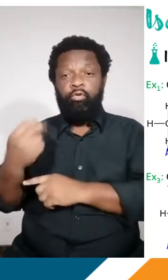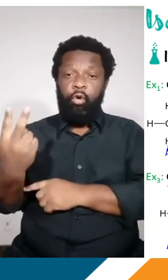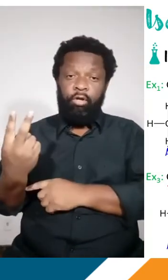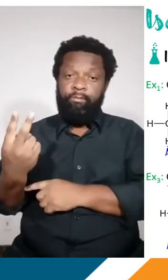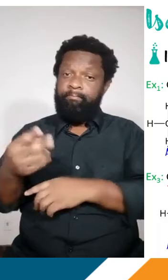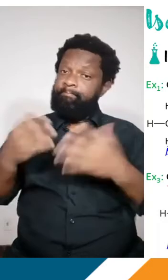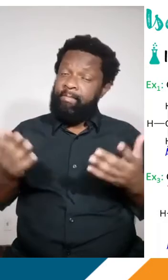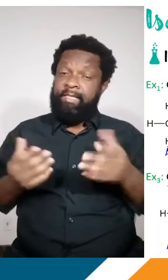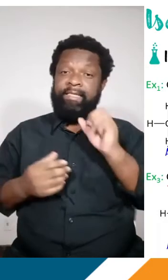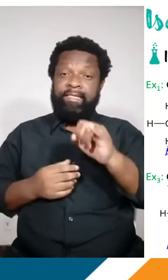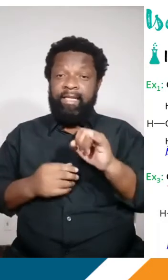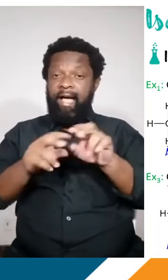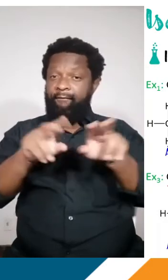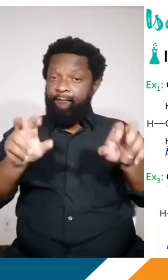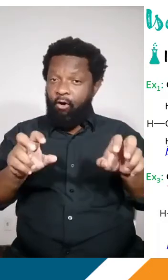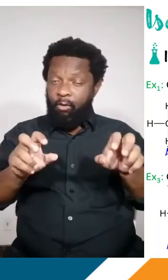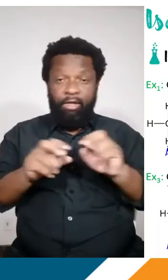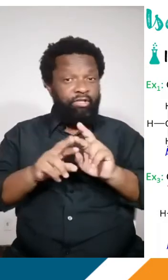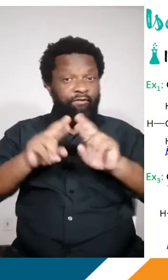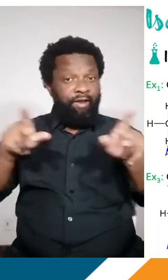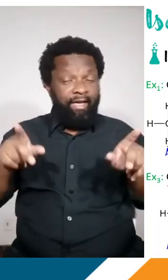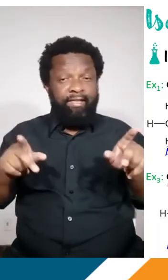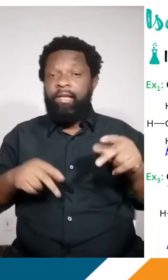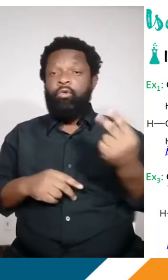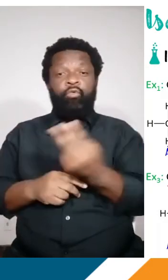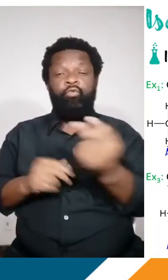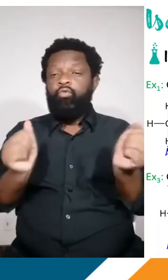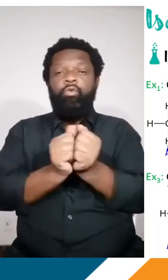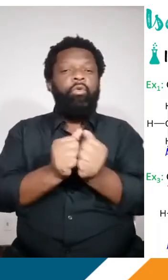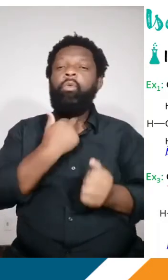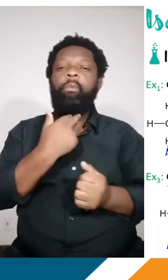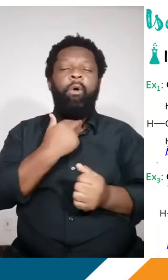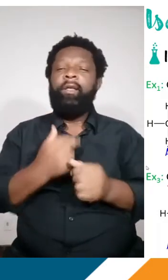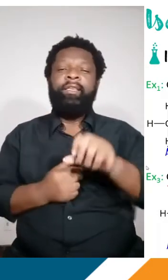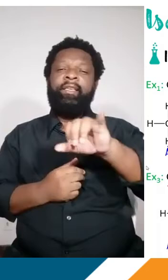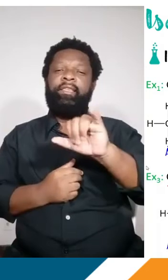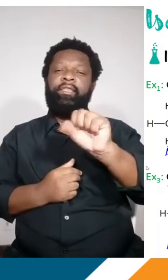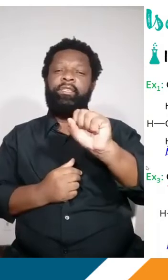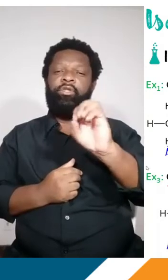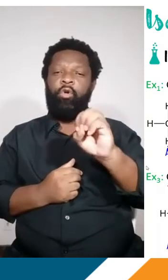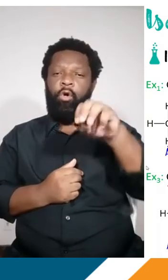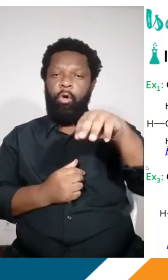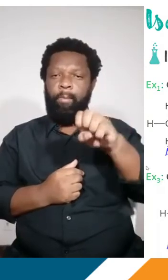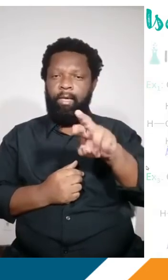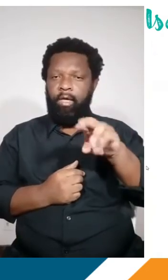fórmula molecular não é igual, esses compostos não podem ser isômeros.